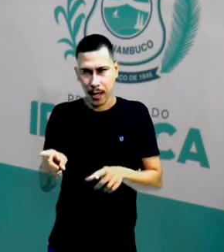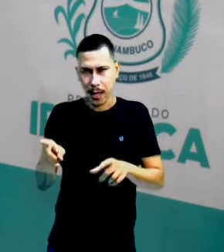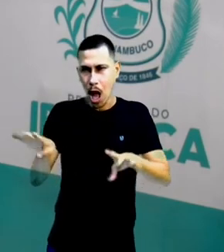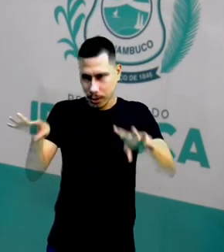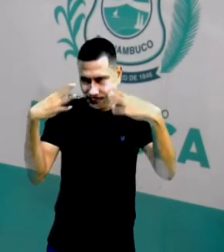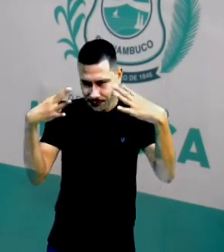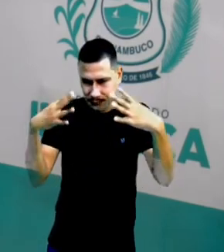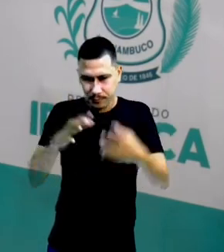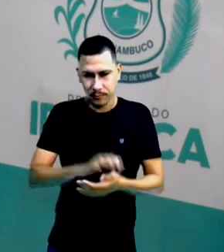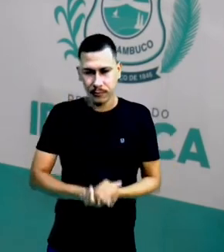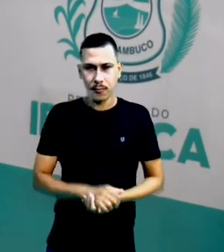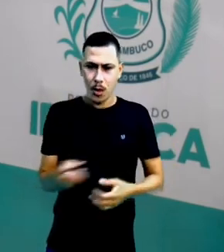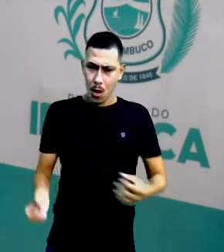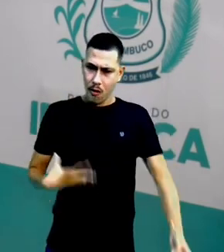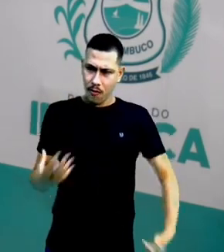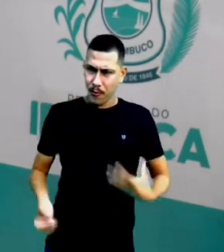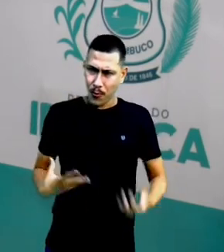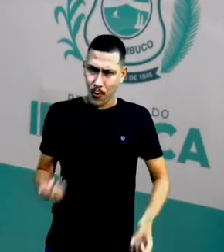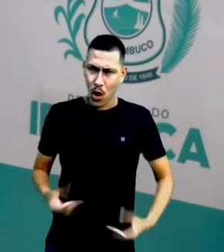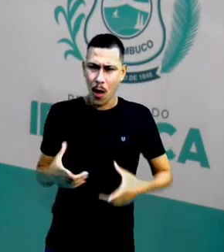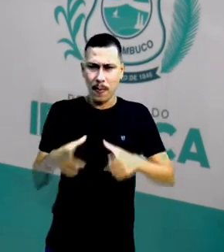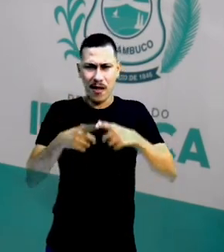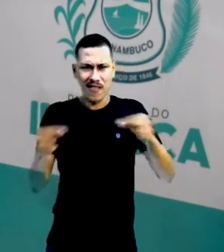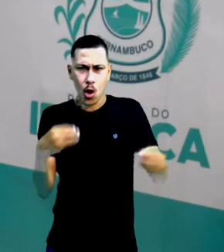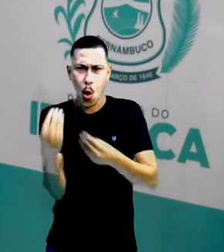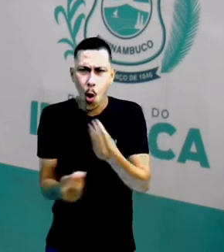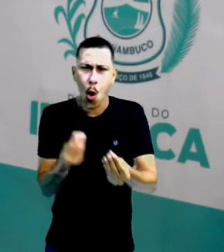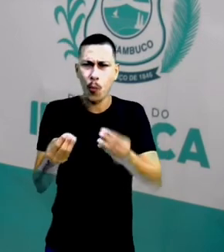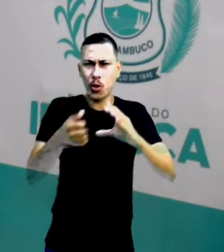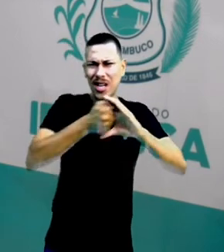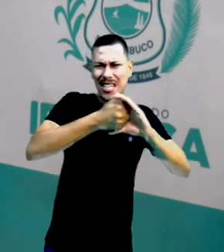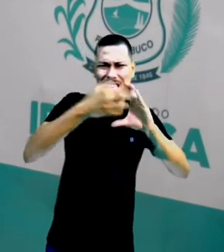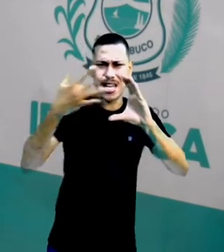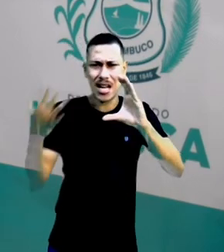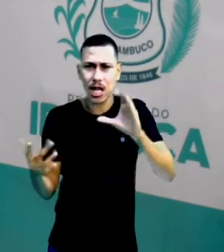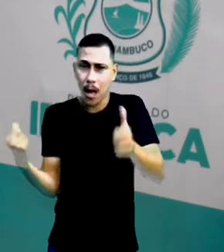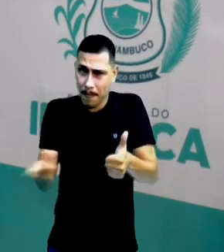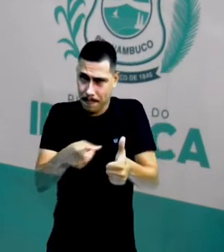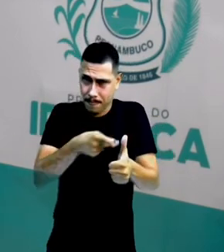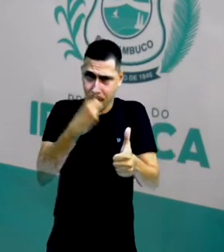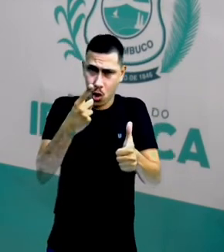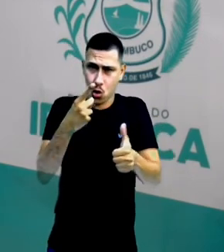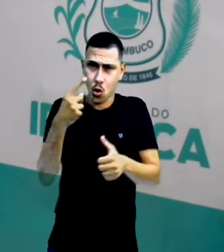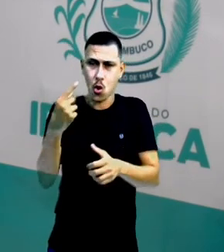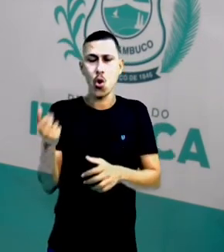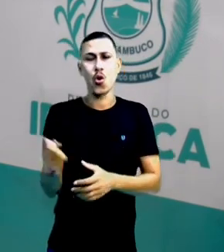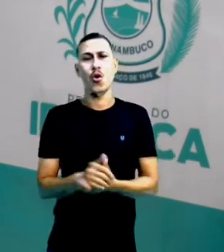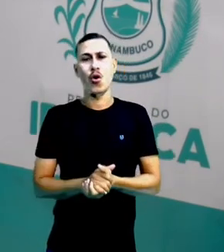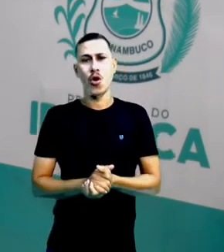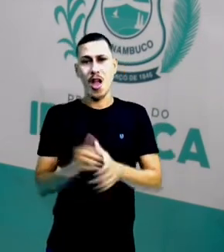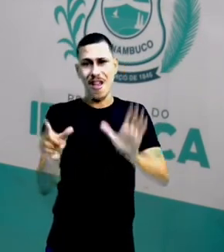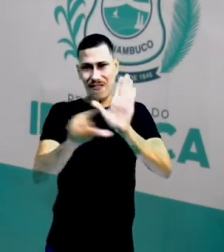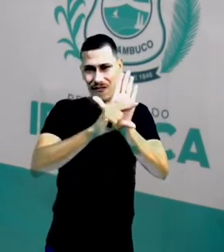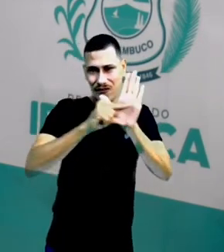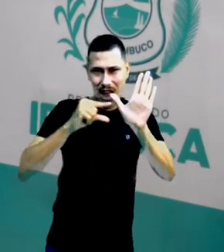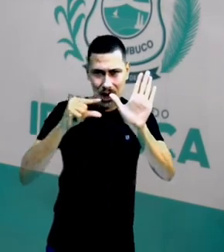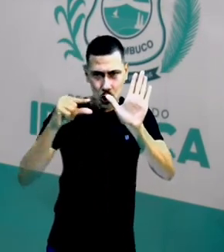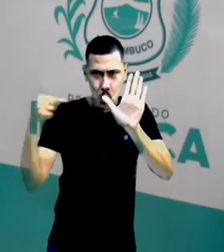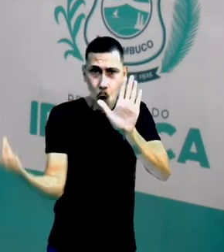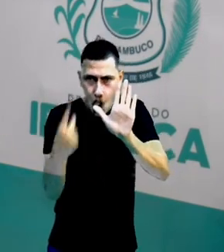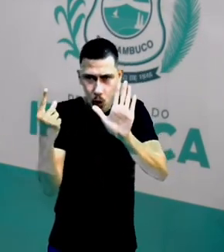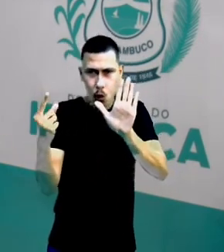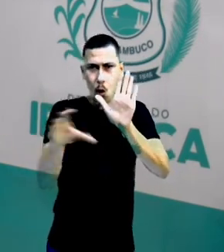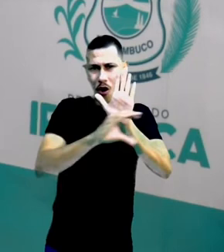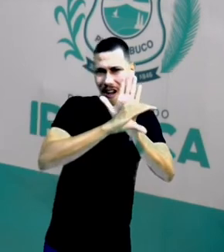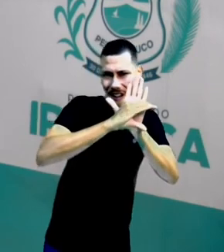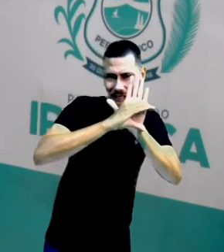aí, o Haikai, como uma característica primordial, é um único verso, não é? É uma única